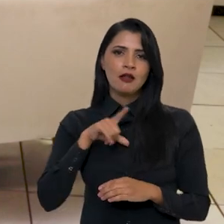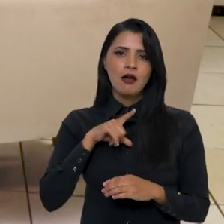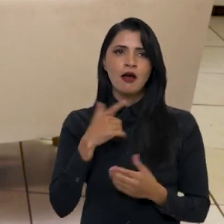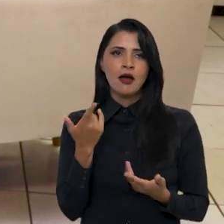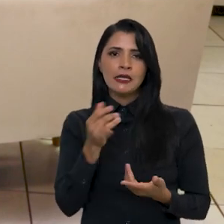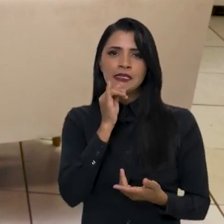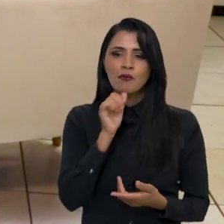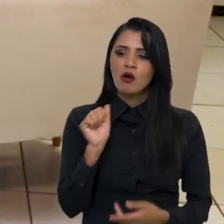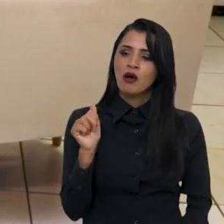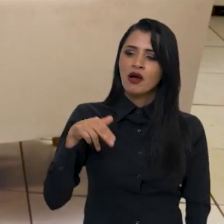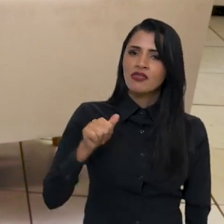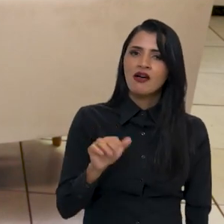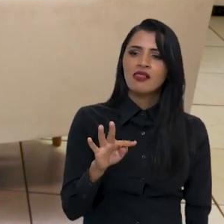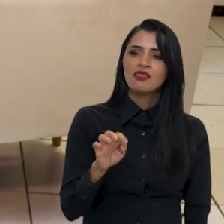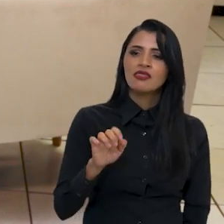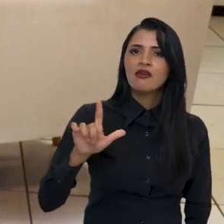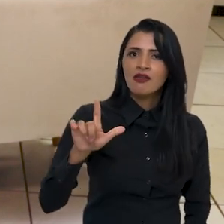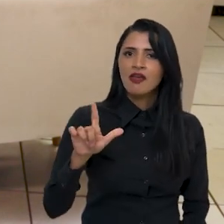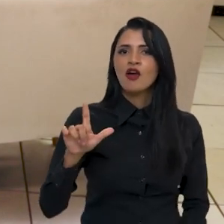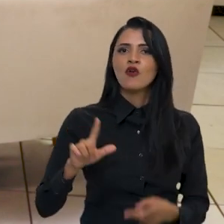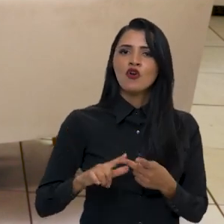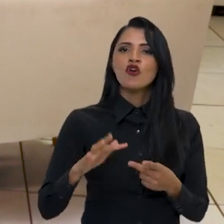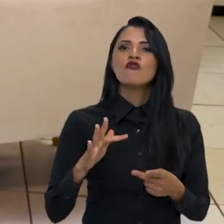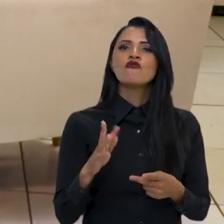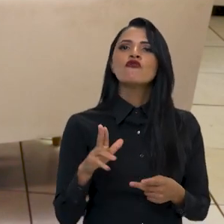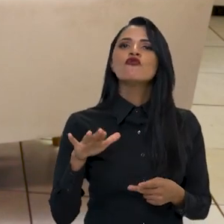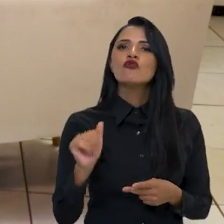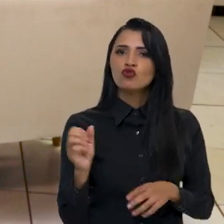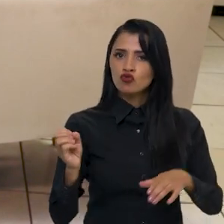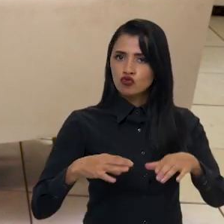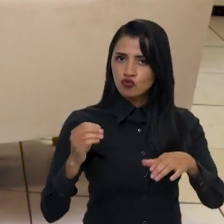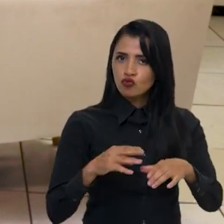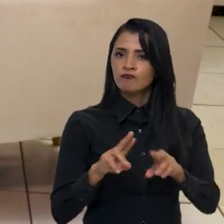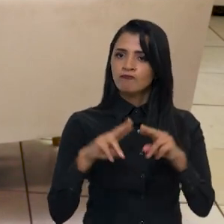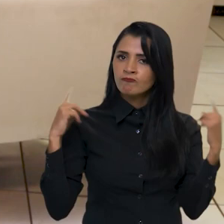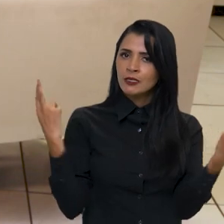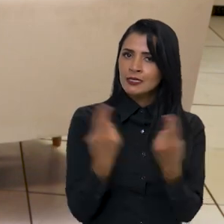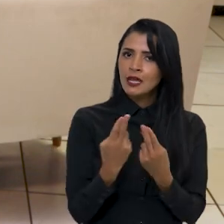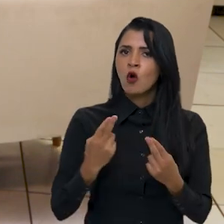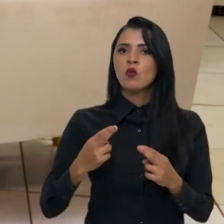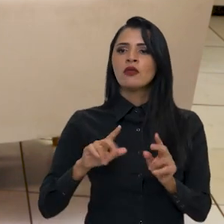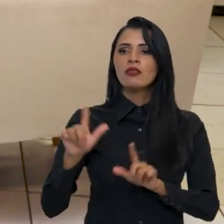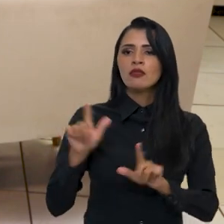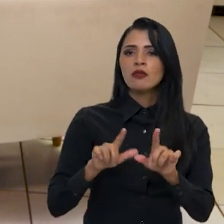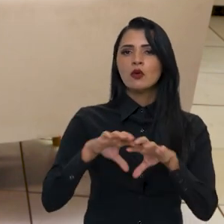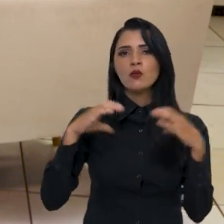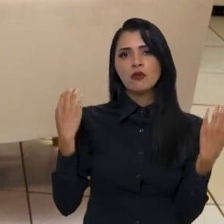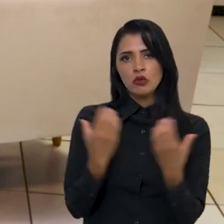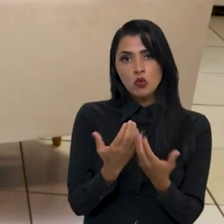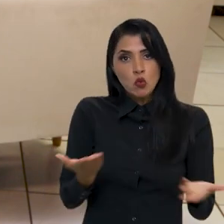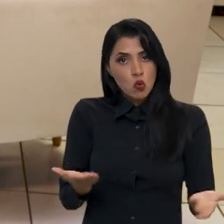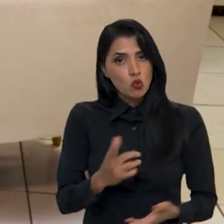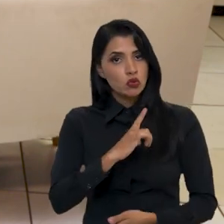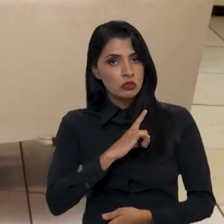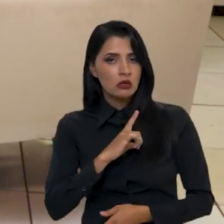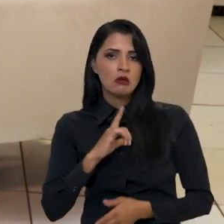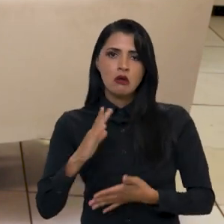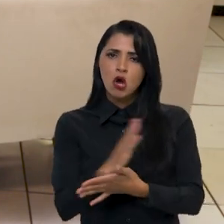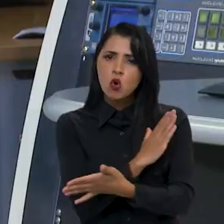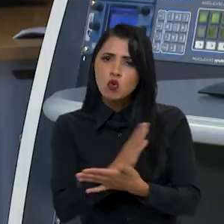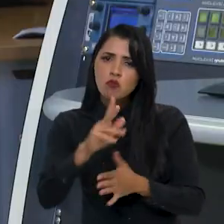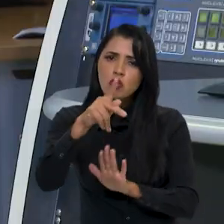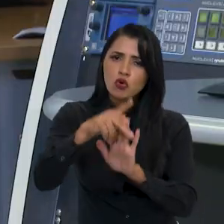tem ações, por exemplo, da Anatel e também do FUST, o Fundo de Universalização das Telecomunicações. Hoje a gente